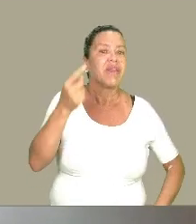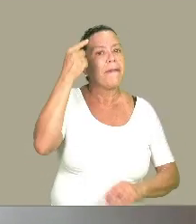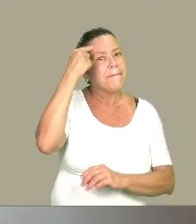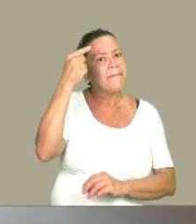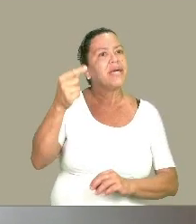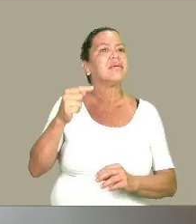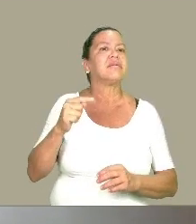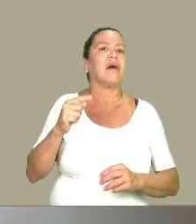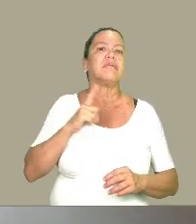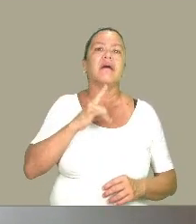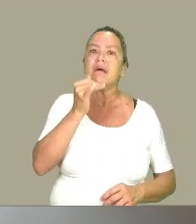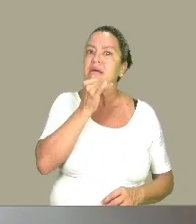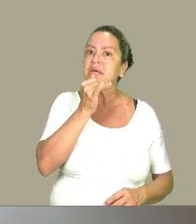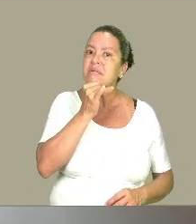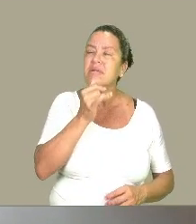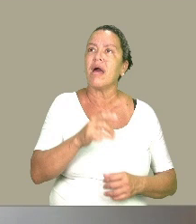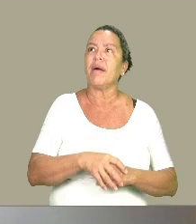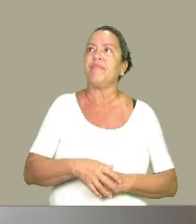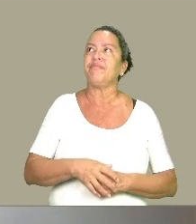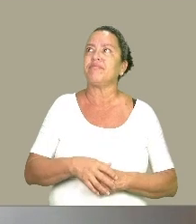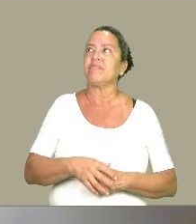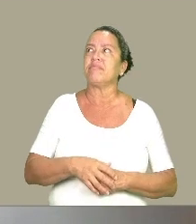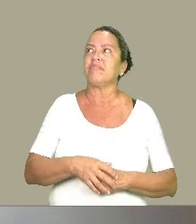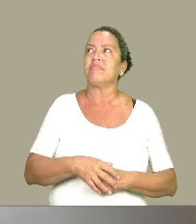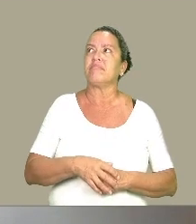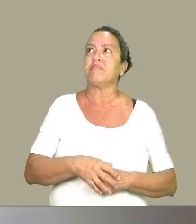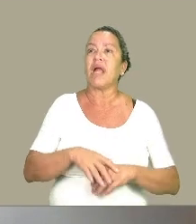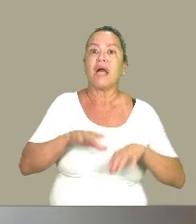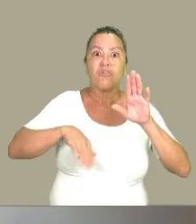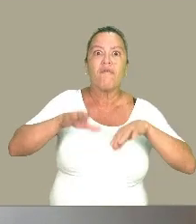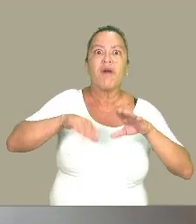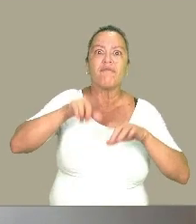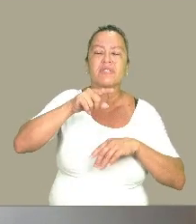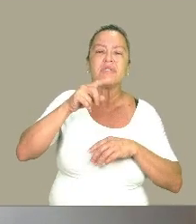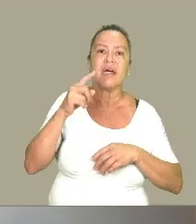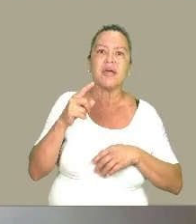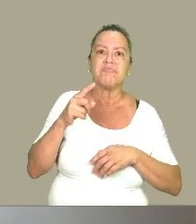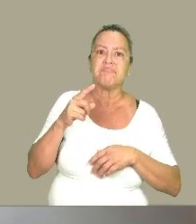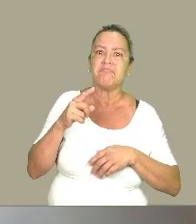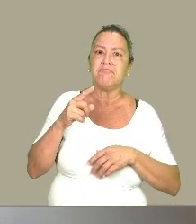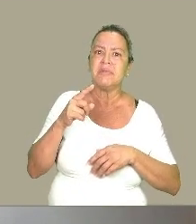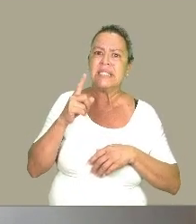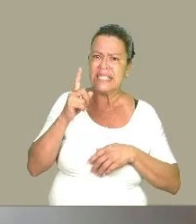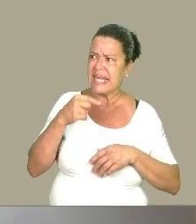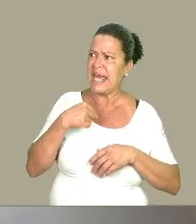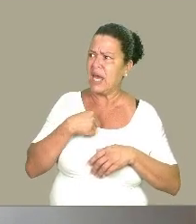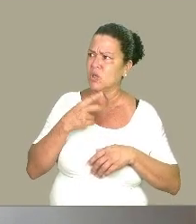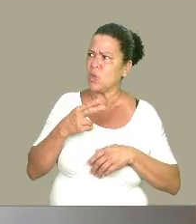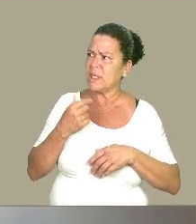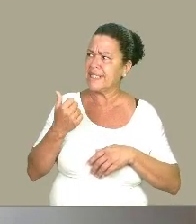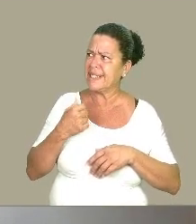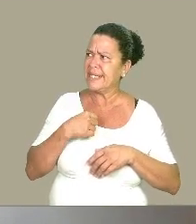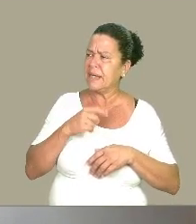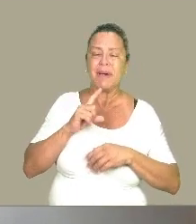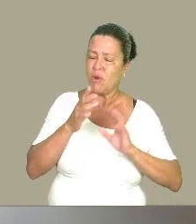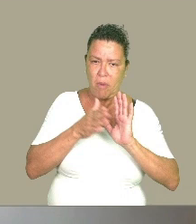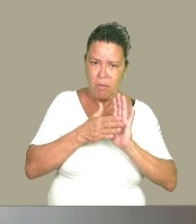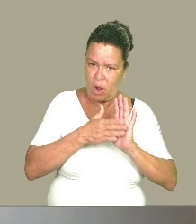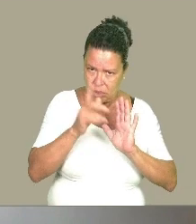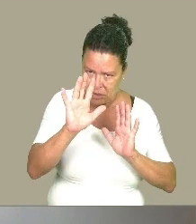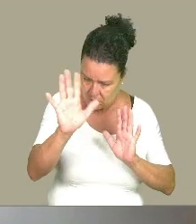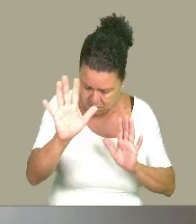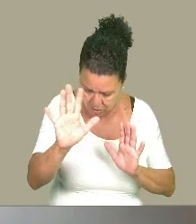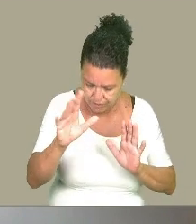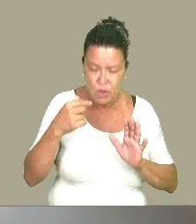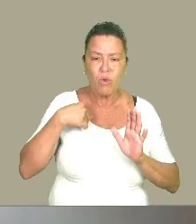pensar, né, alguns exemplos, a gente talvez até consiga se encaixar nesse tipo de relação, mas esse não é o propósito. Na medida que a gente